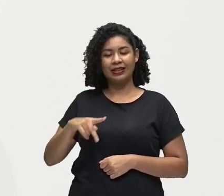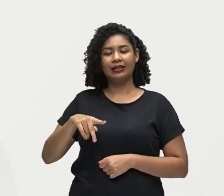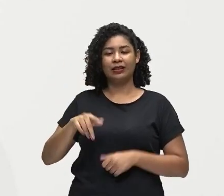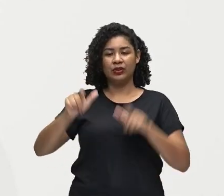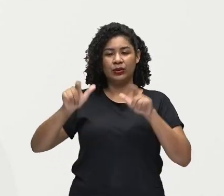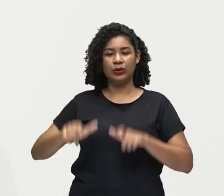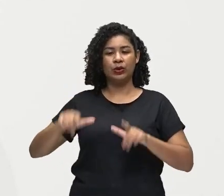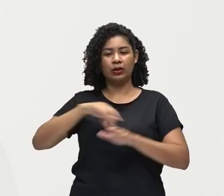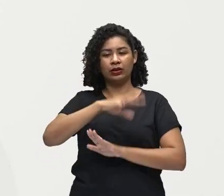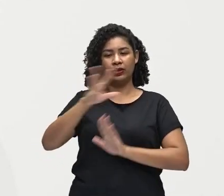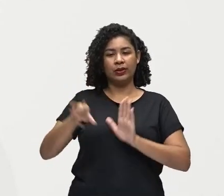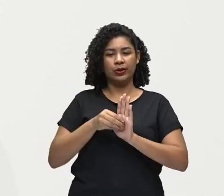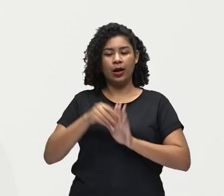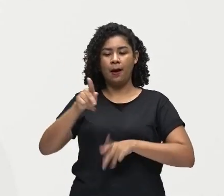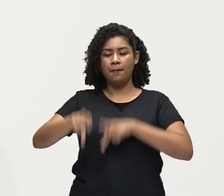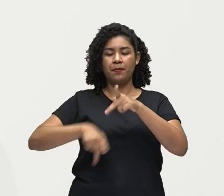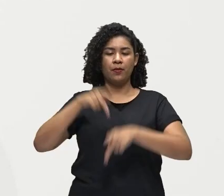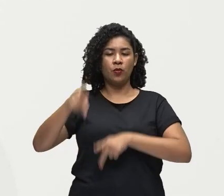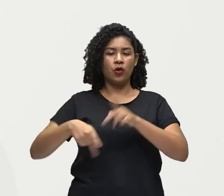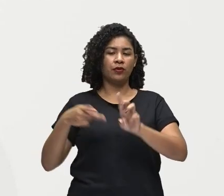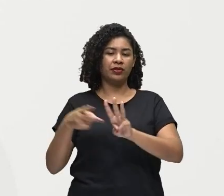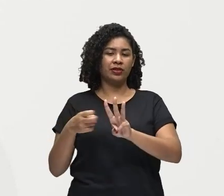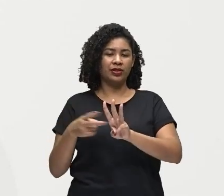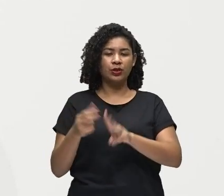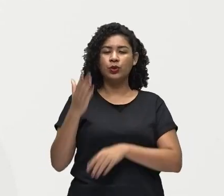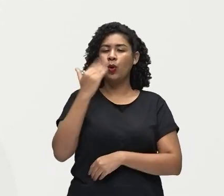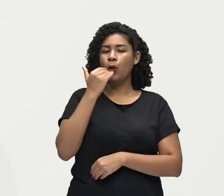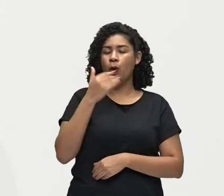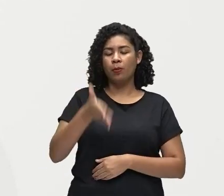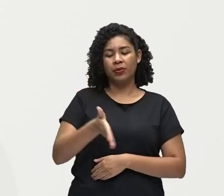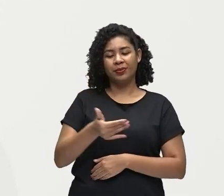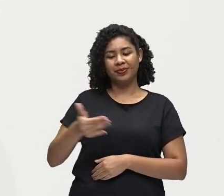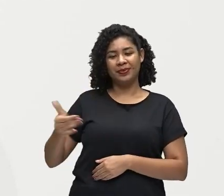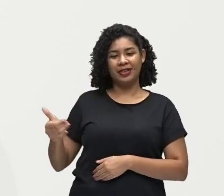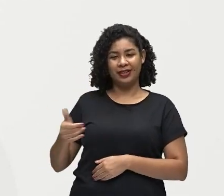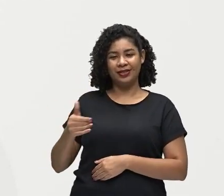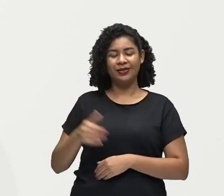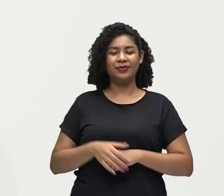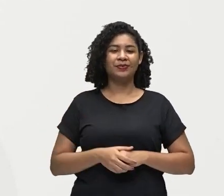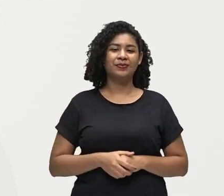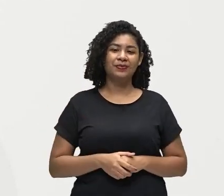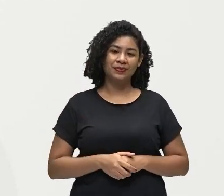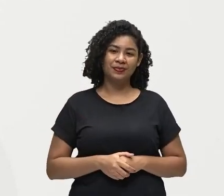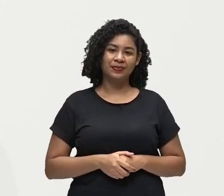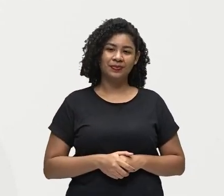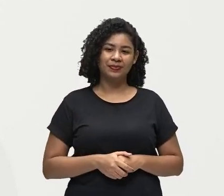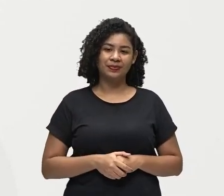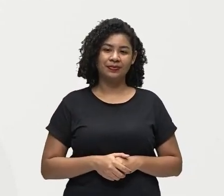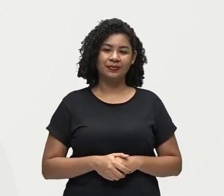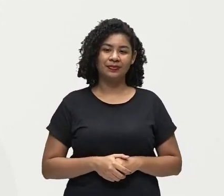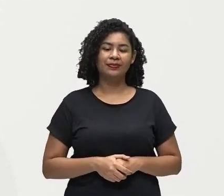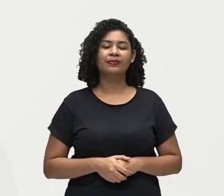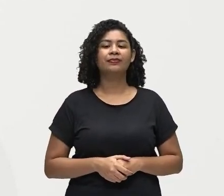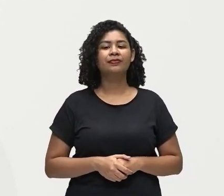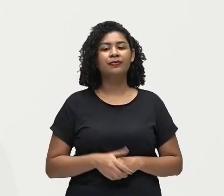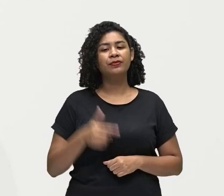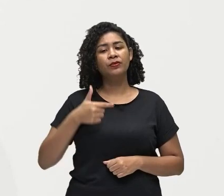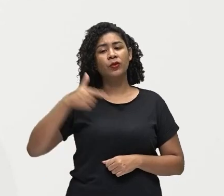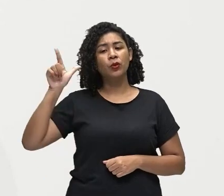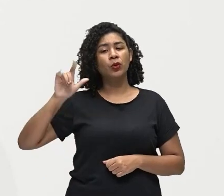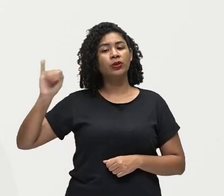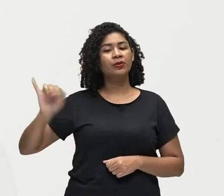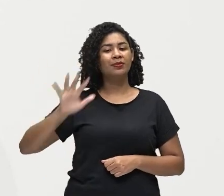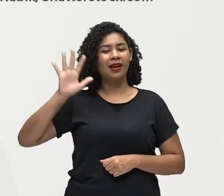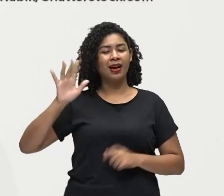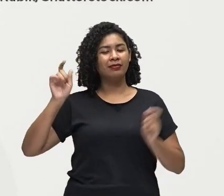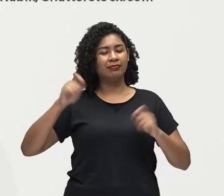povos indígenas, né, que consomem também peixe, né, que é a base aí da nossa dieta, da nossa alimentação. E aí na outra imagem você observa um